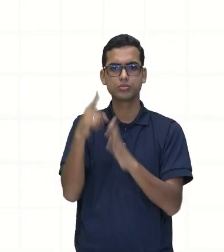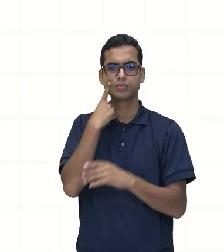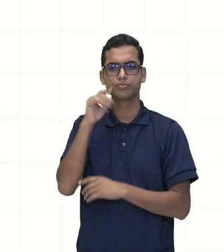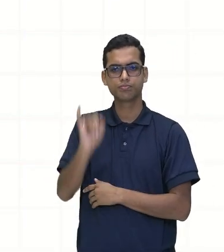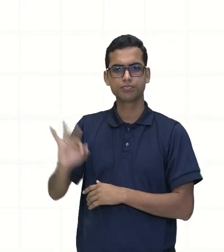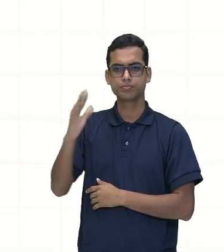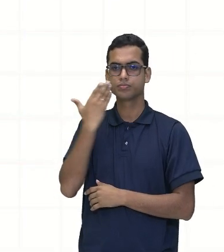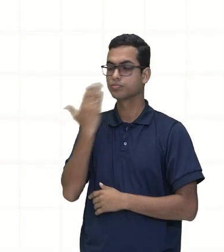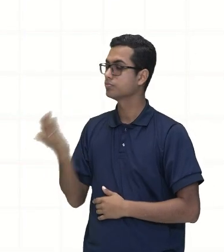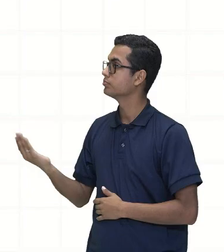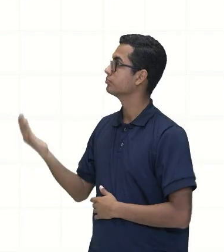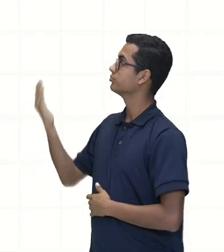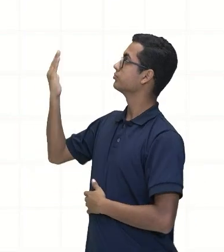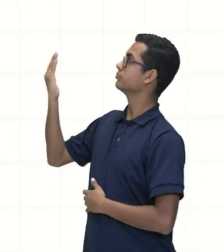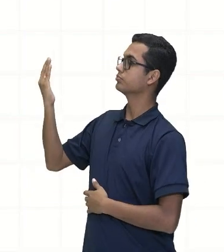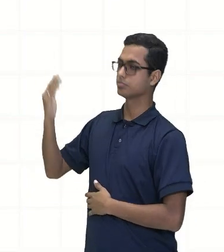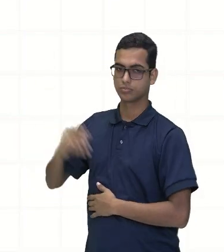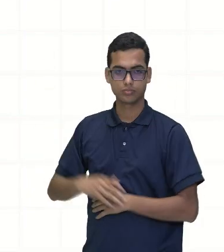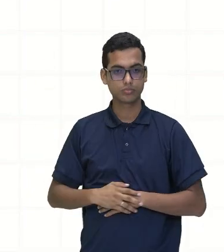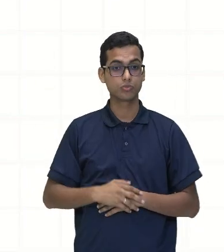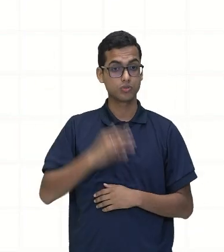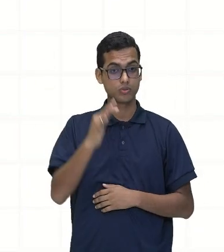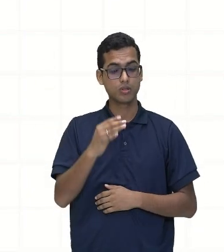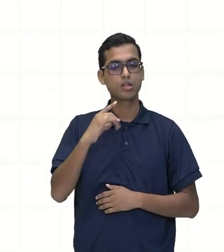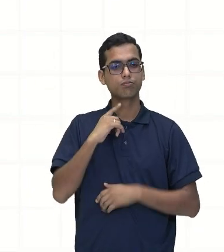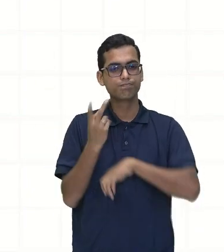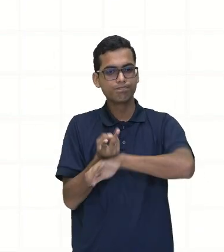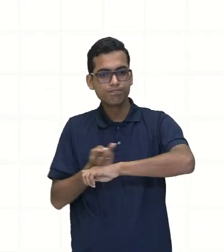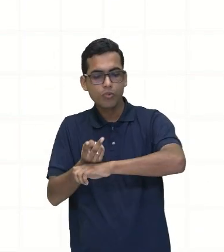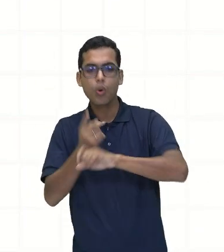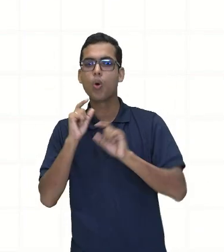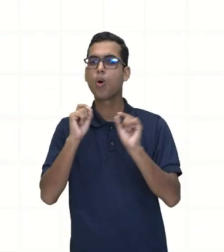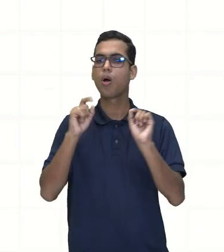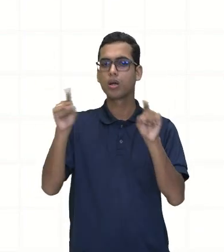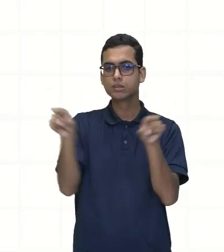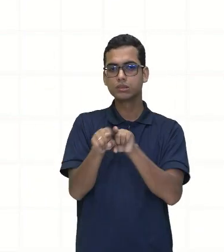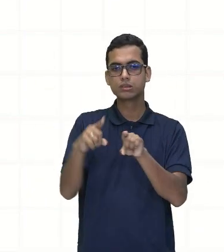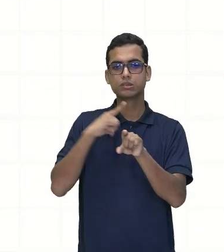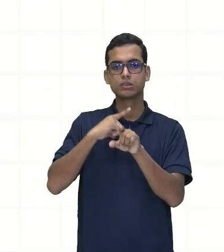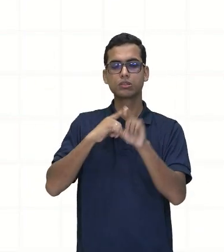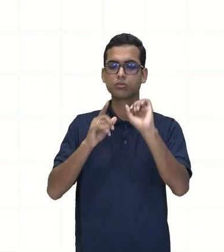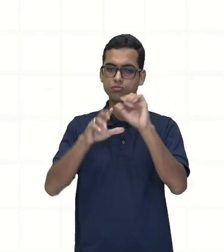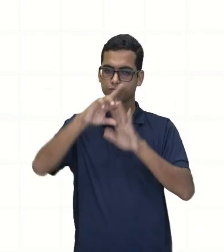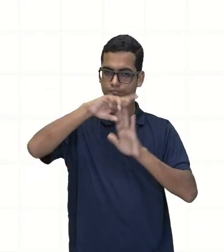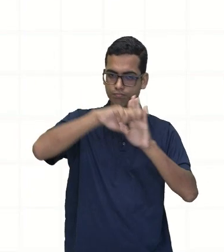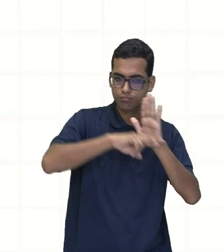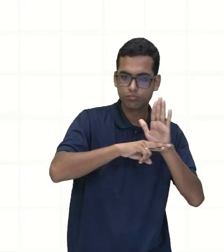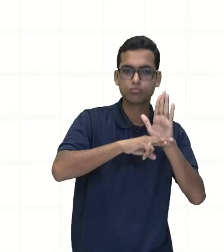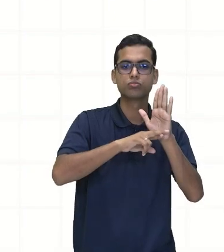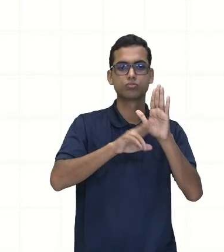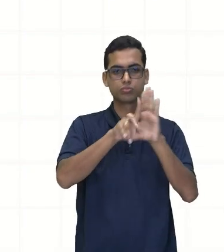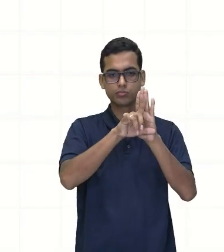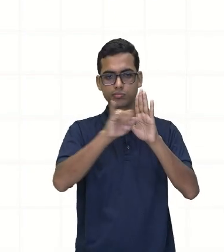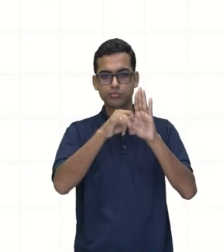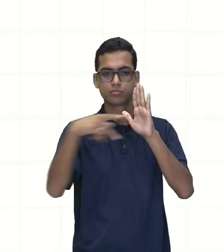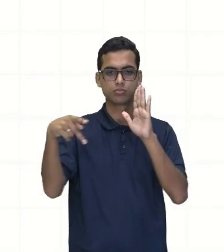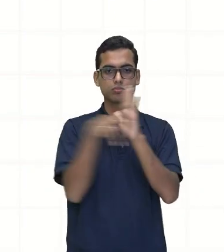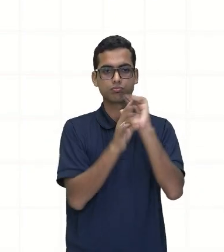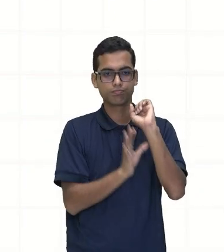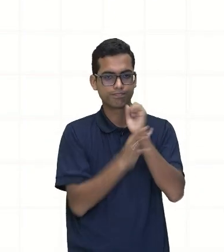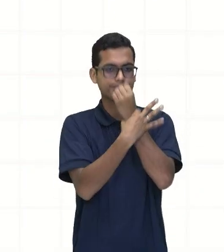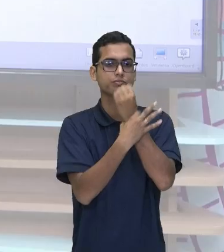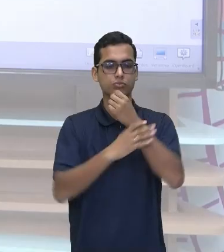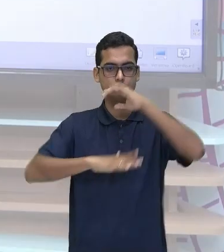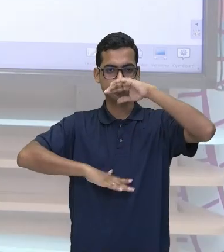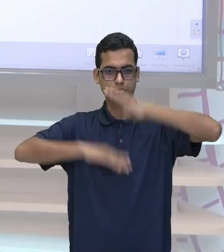atividade extrativista, né? Aí do açaí, que é muito consumido não apenas nas nossas regiões,